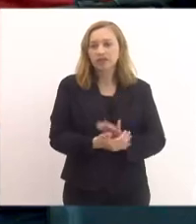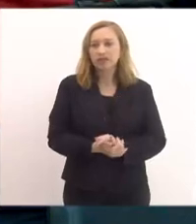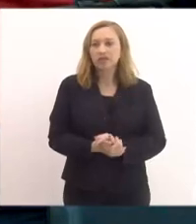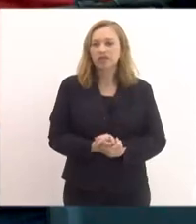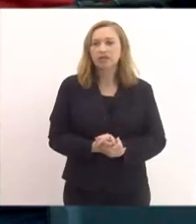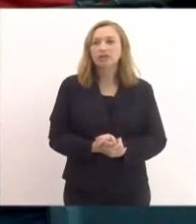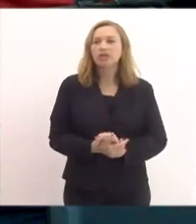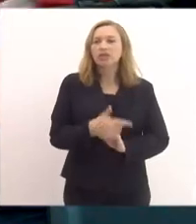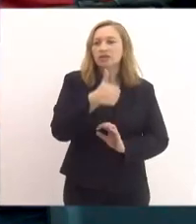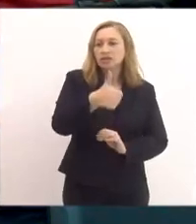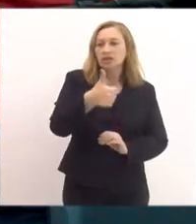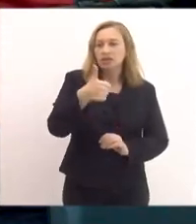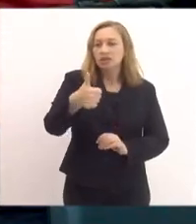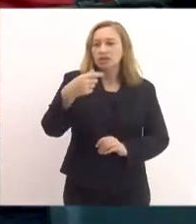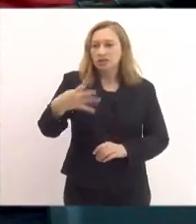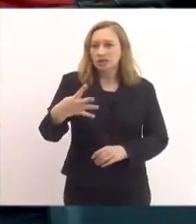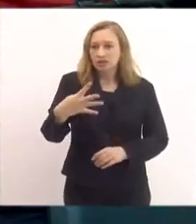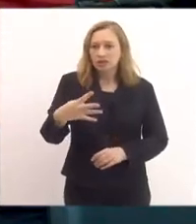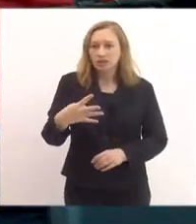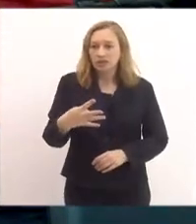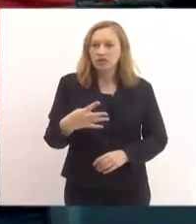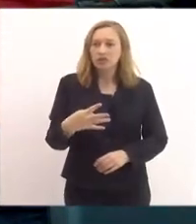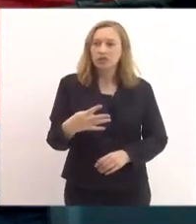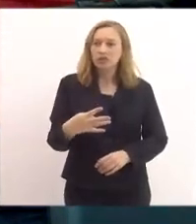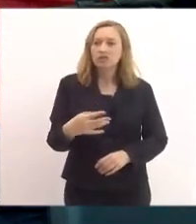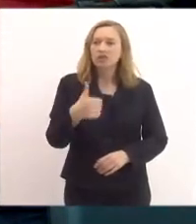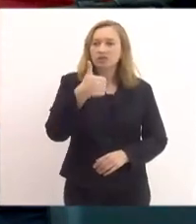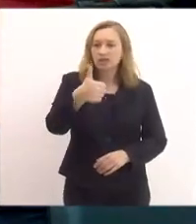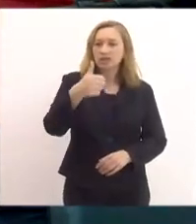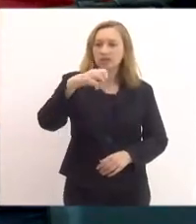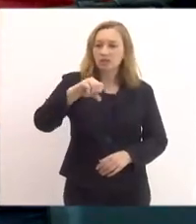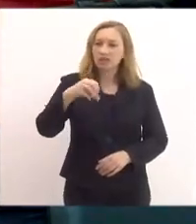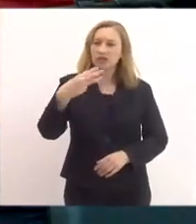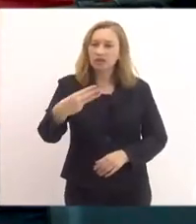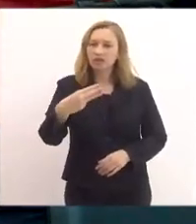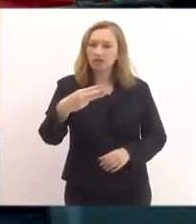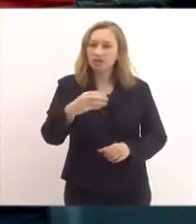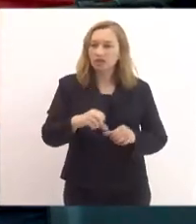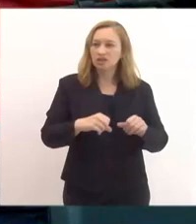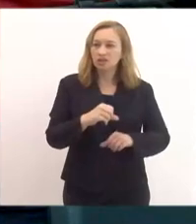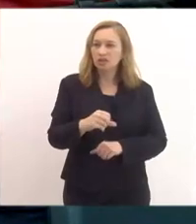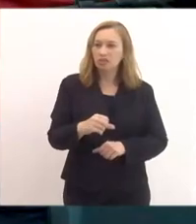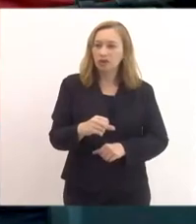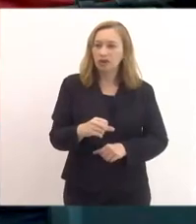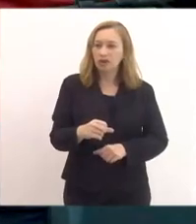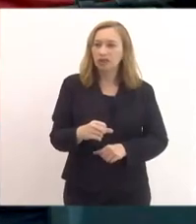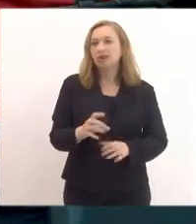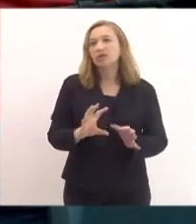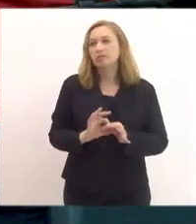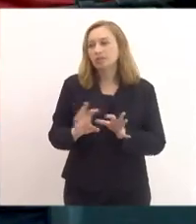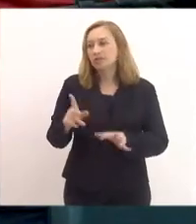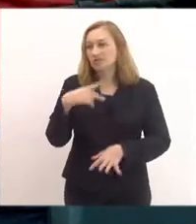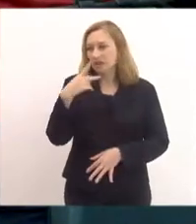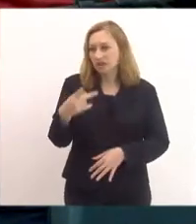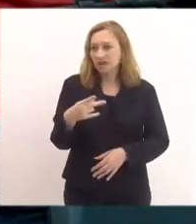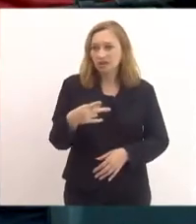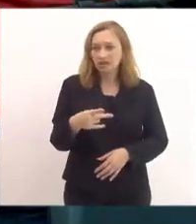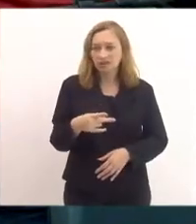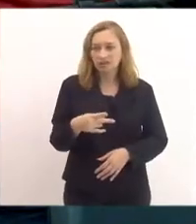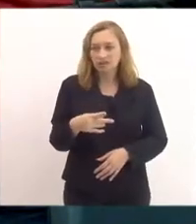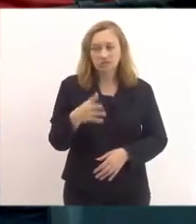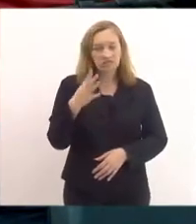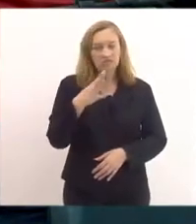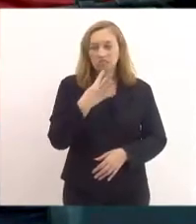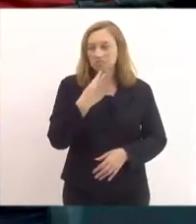como essas 114, que eram 193 e viraram, né? E aí me permita acrescentar algo que eu não